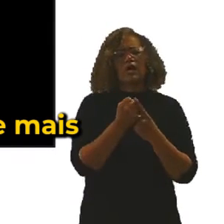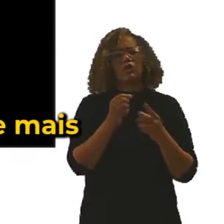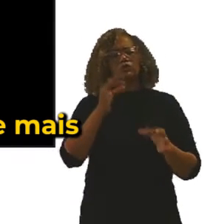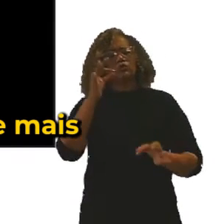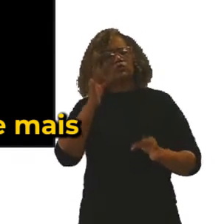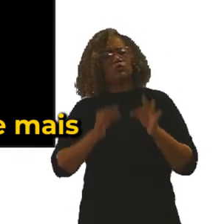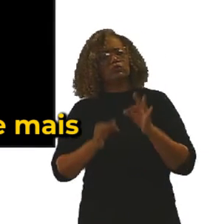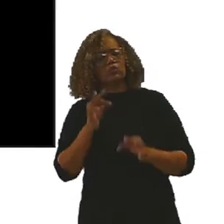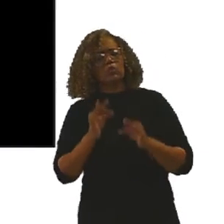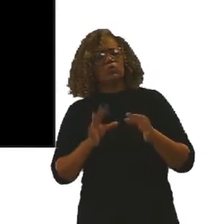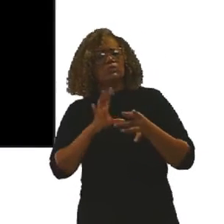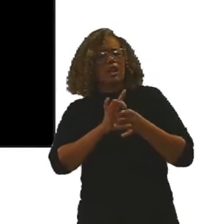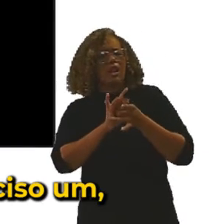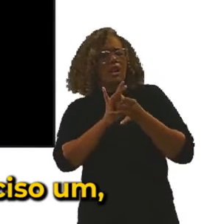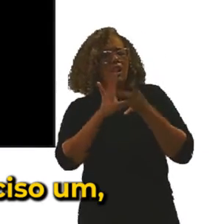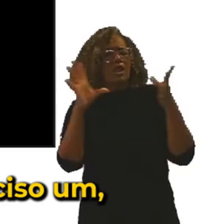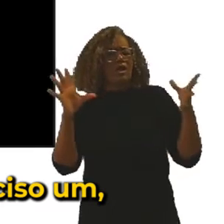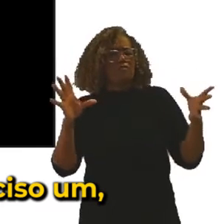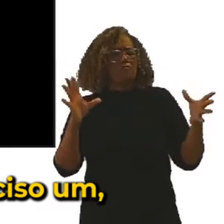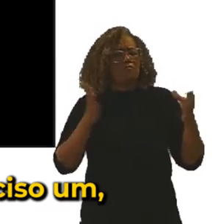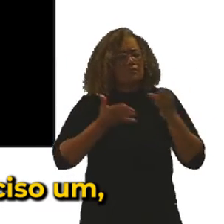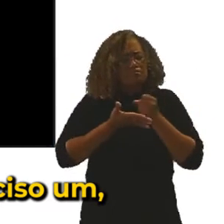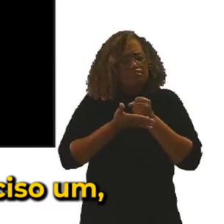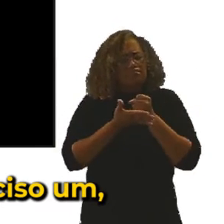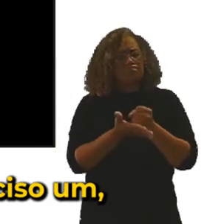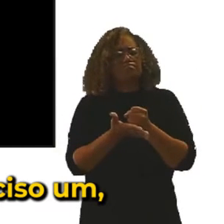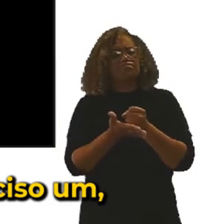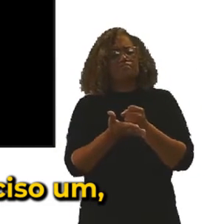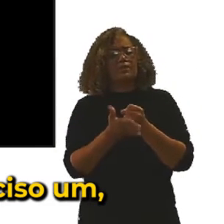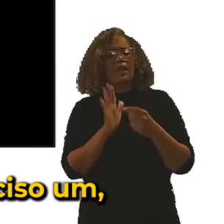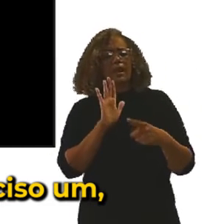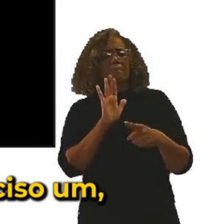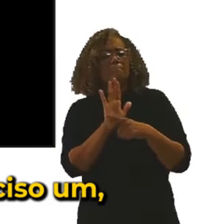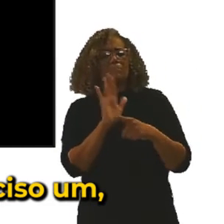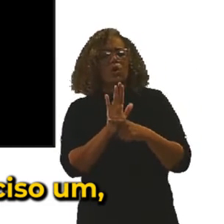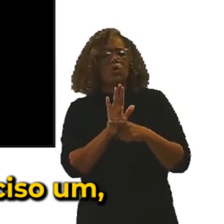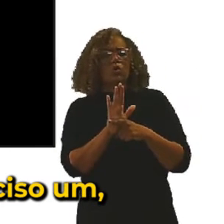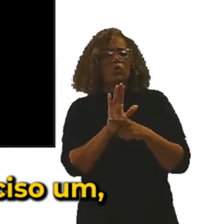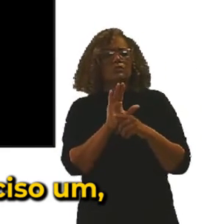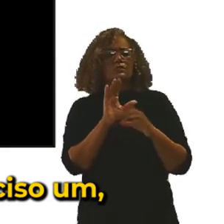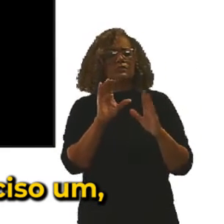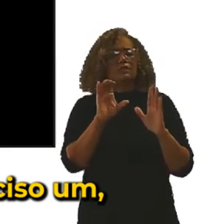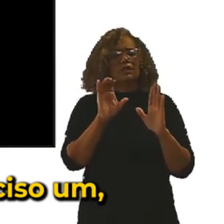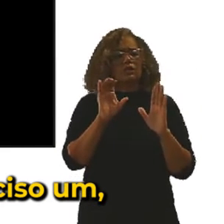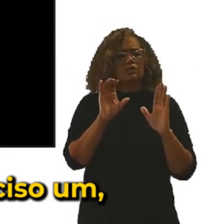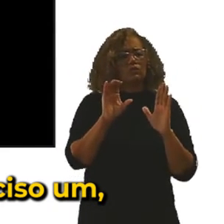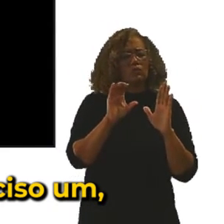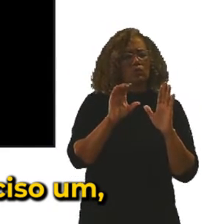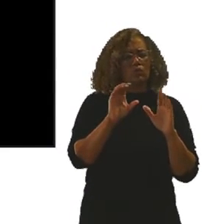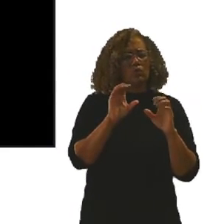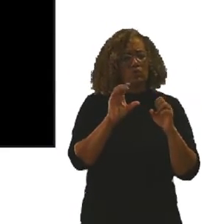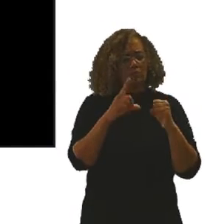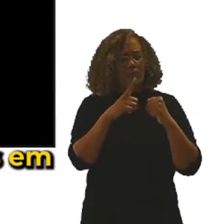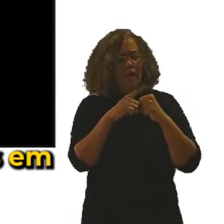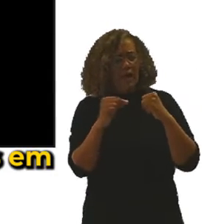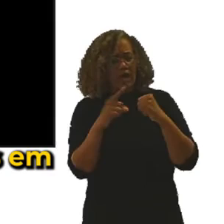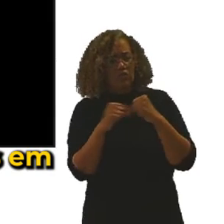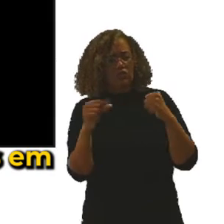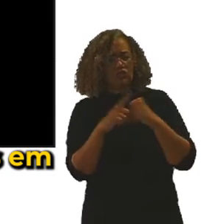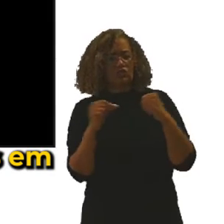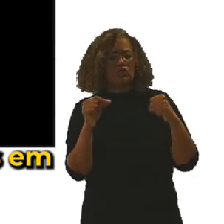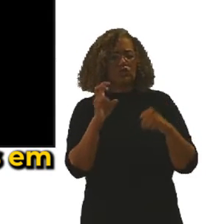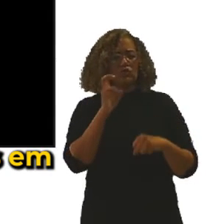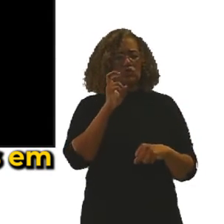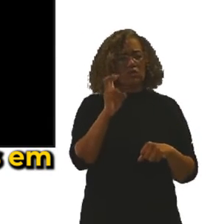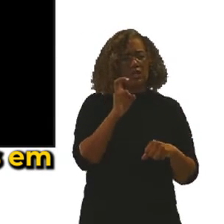mais solidária, ela trouxe no seu artigo 5º, lá no seu inciso 1, que